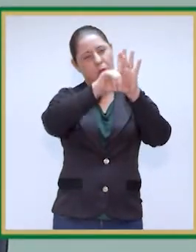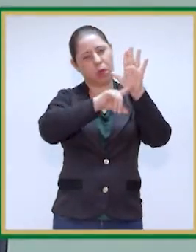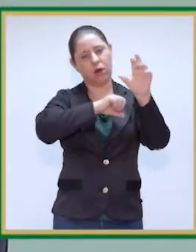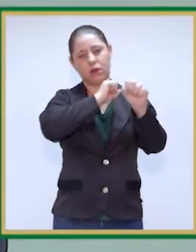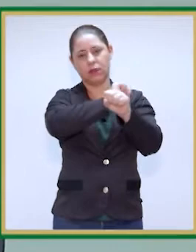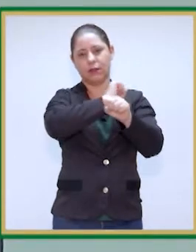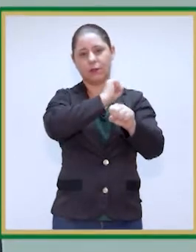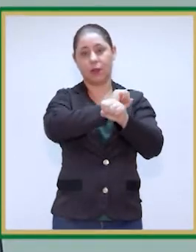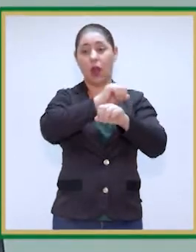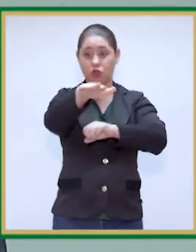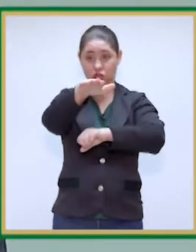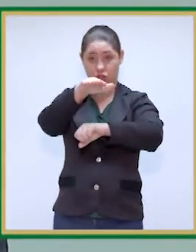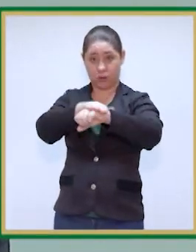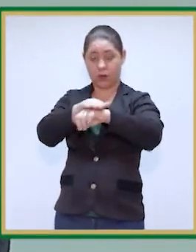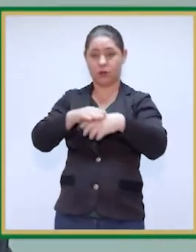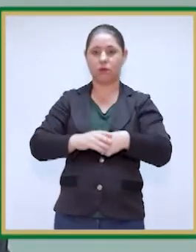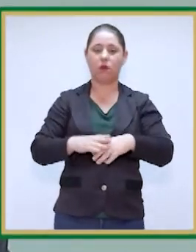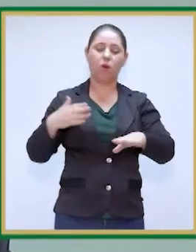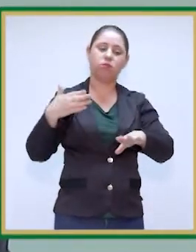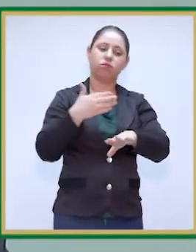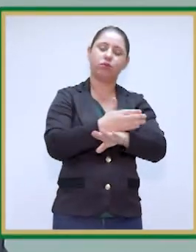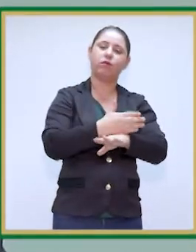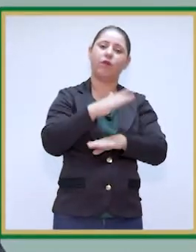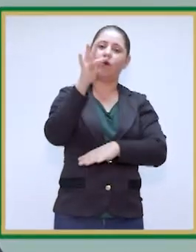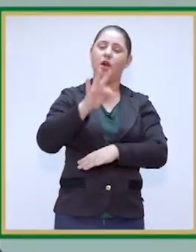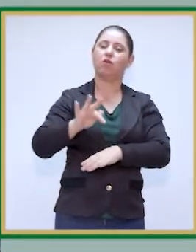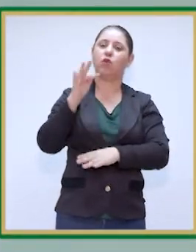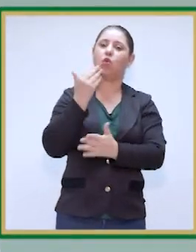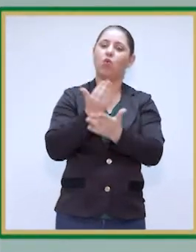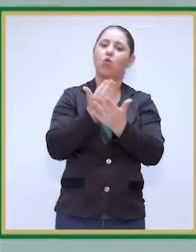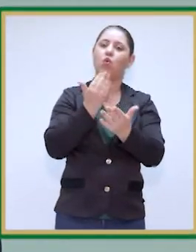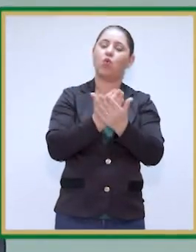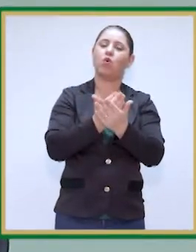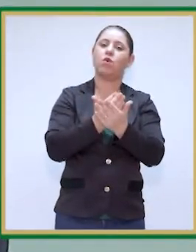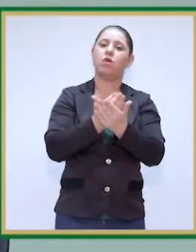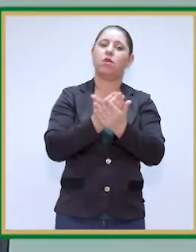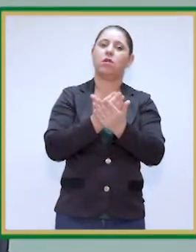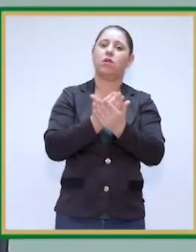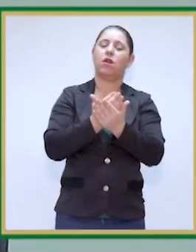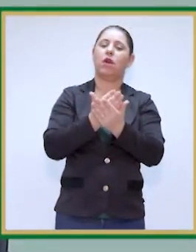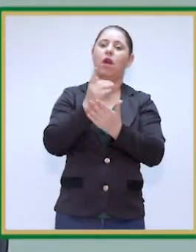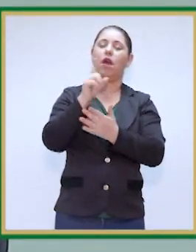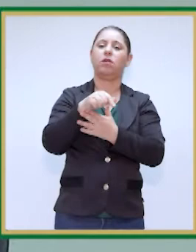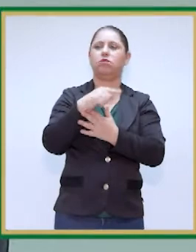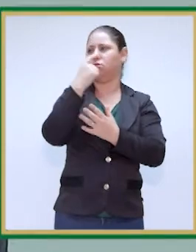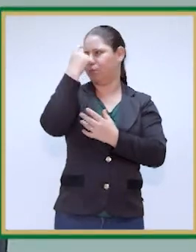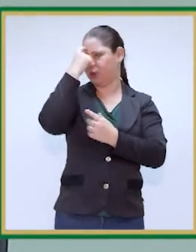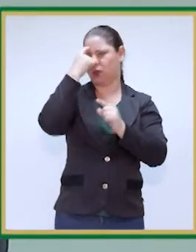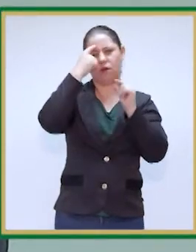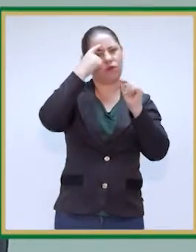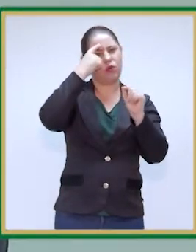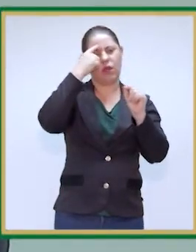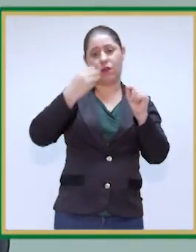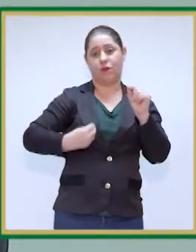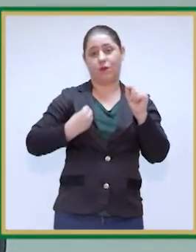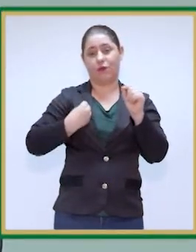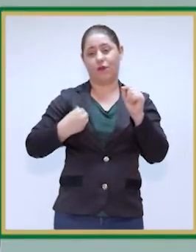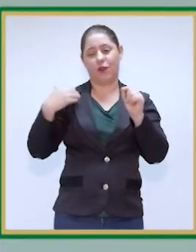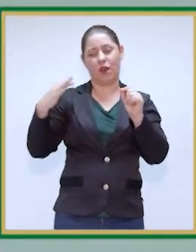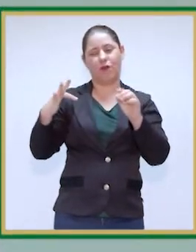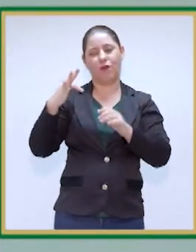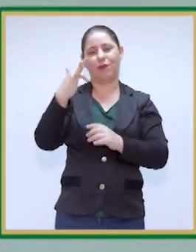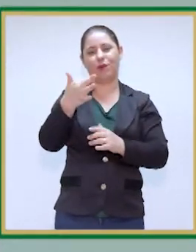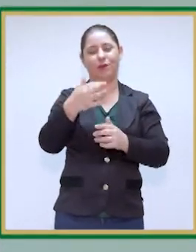lista de espera, acabei sendo chamado e entrei na faculdade e comecei a cursar sem imaginar o que